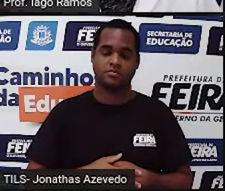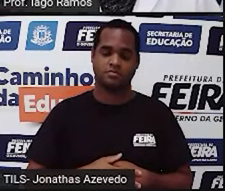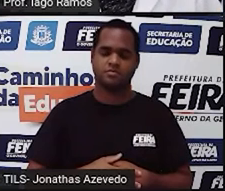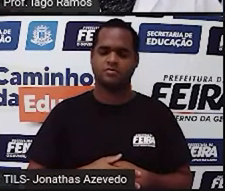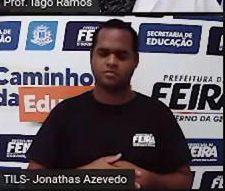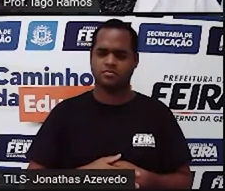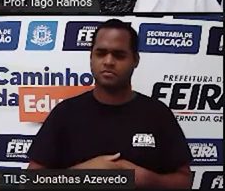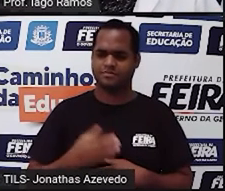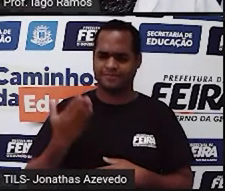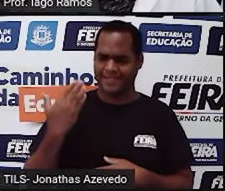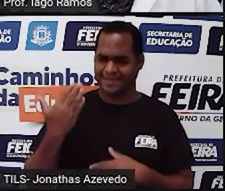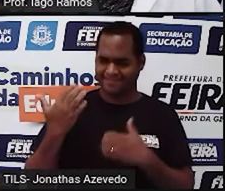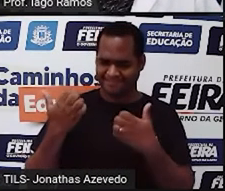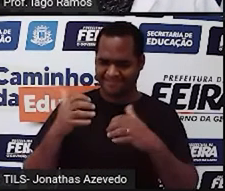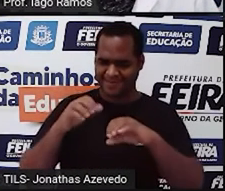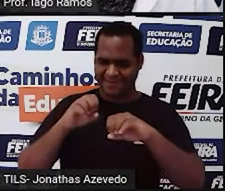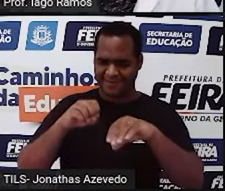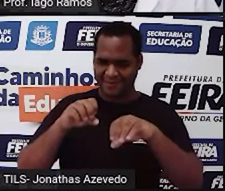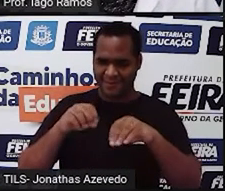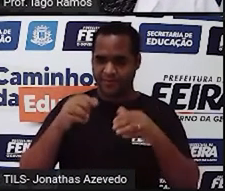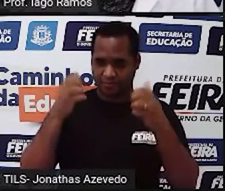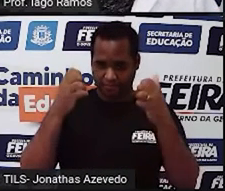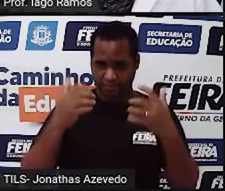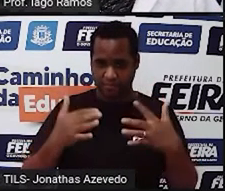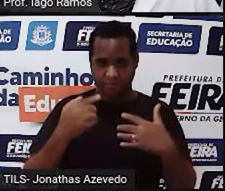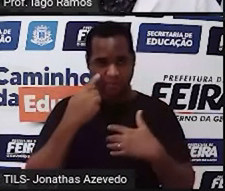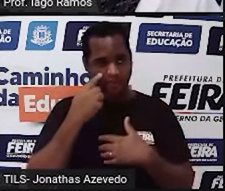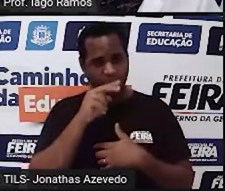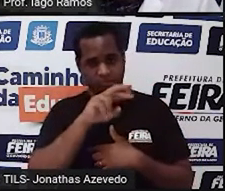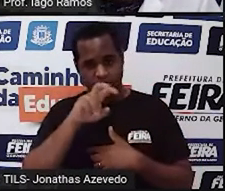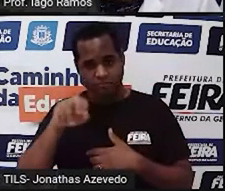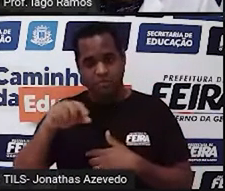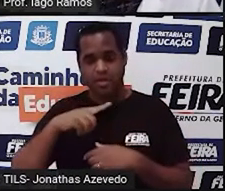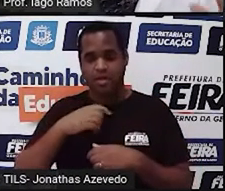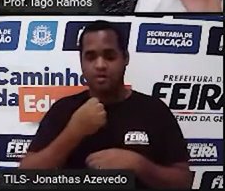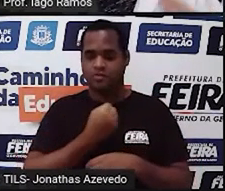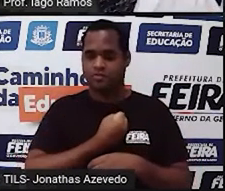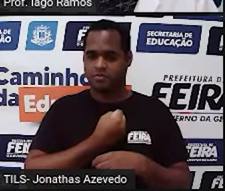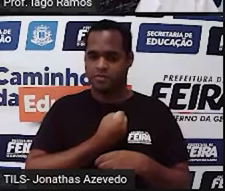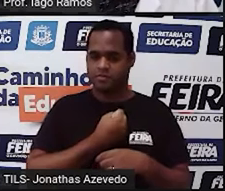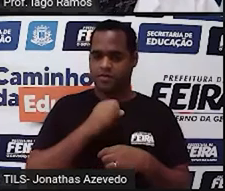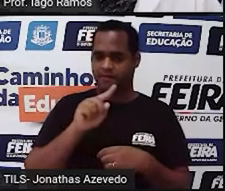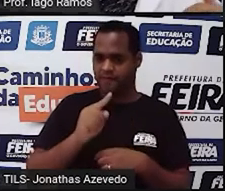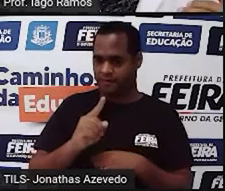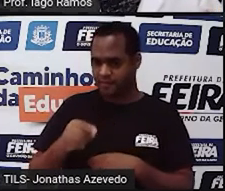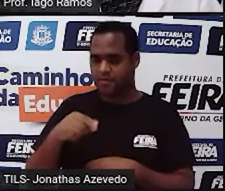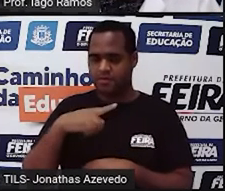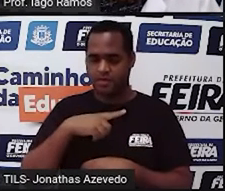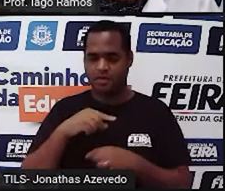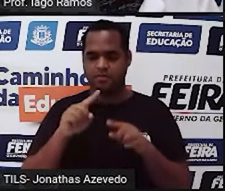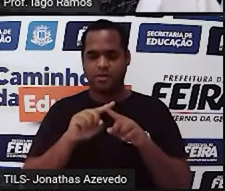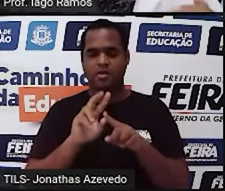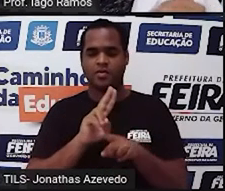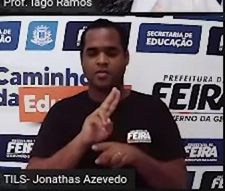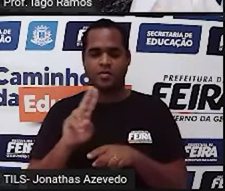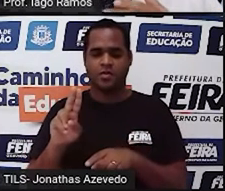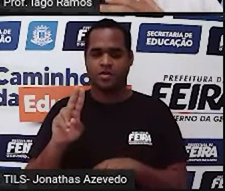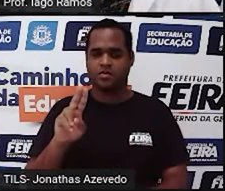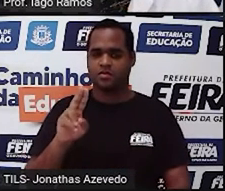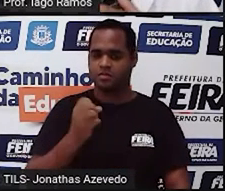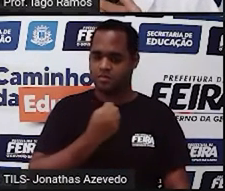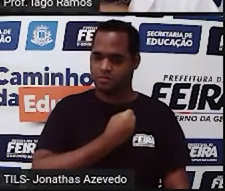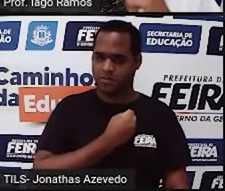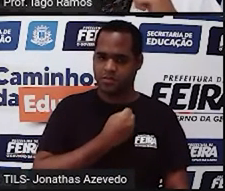aulas anteriores a gente viu e esses números que tem, são chamados de números